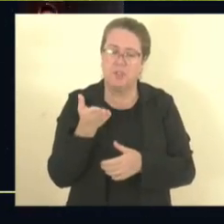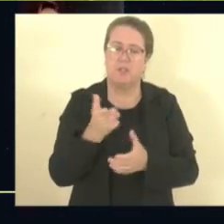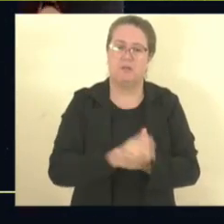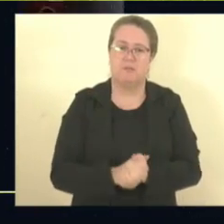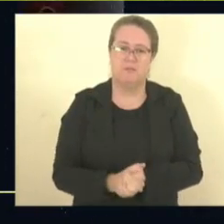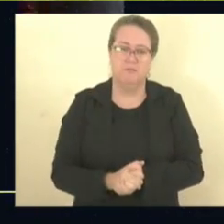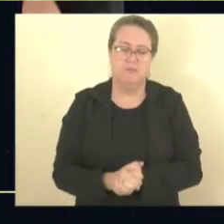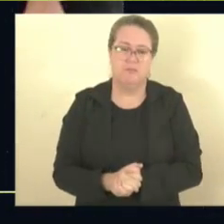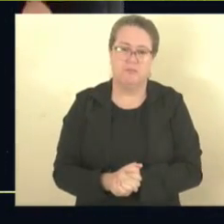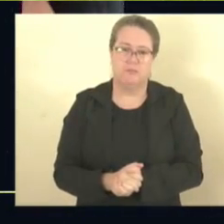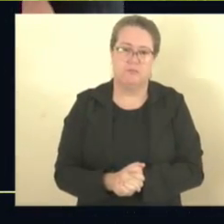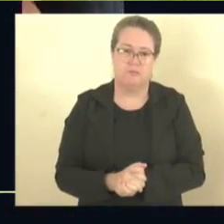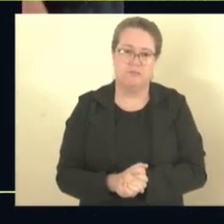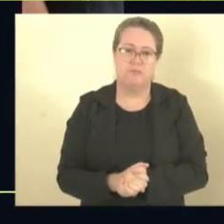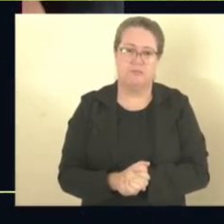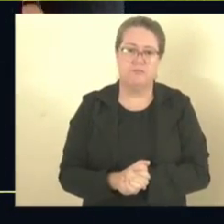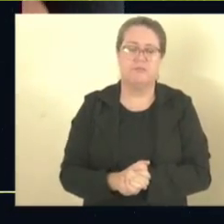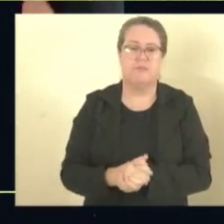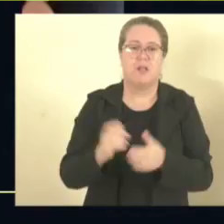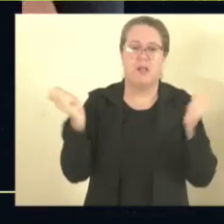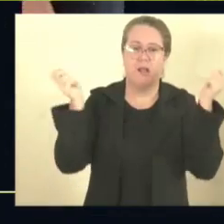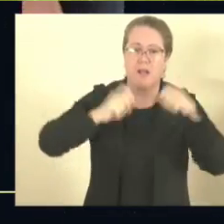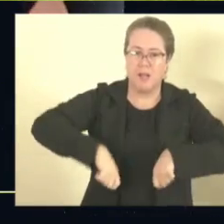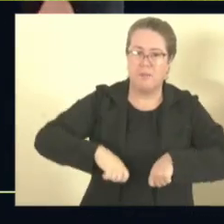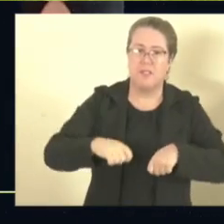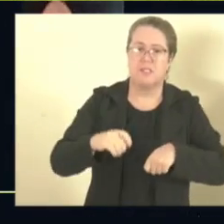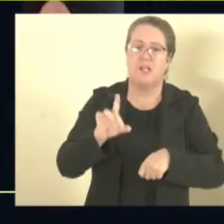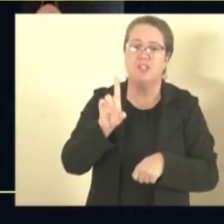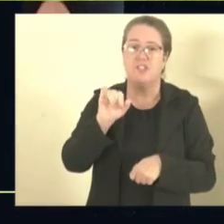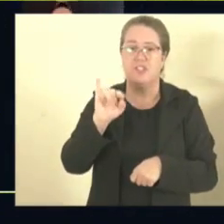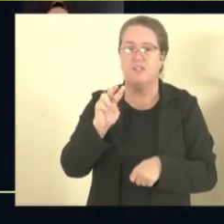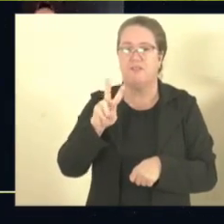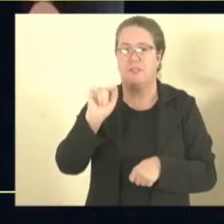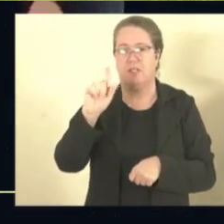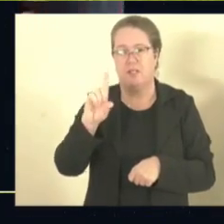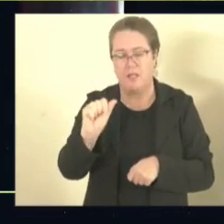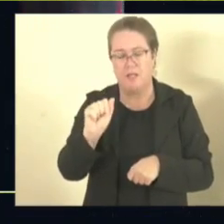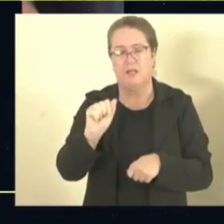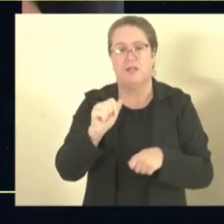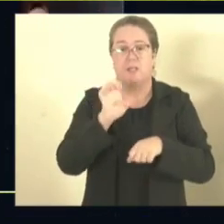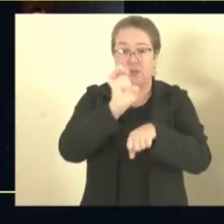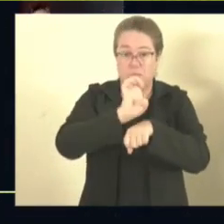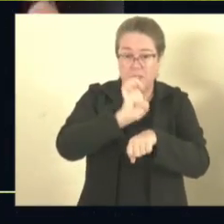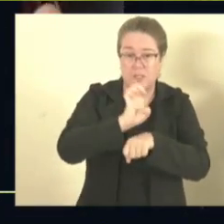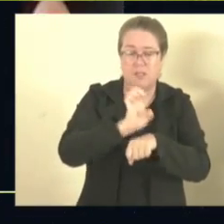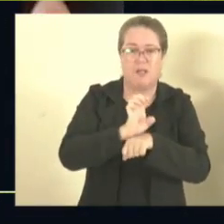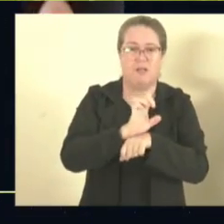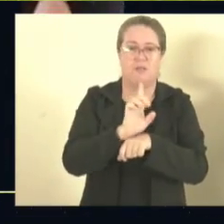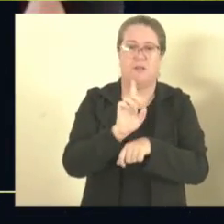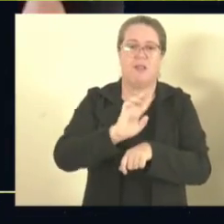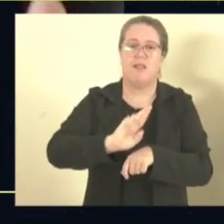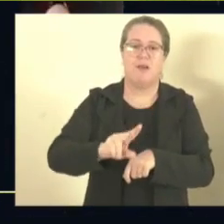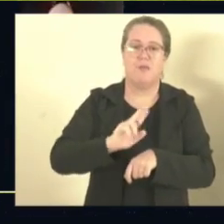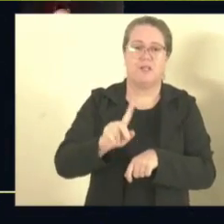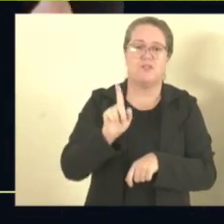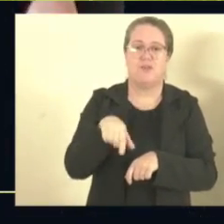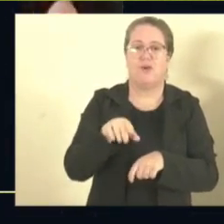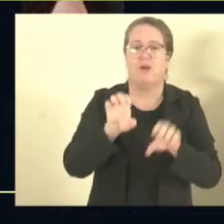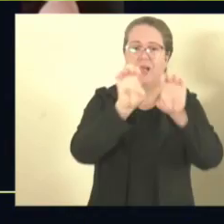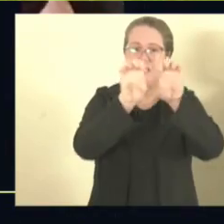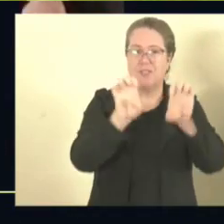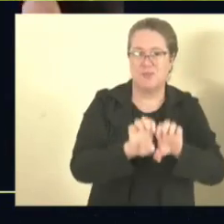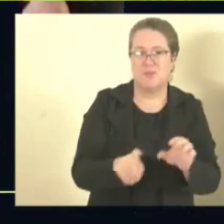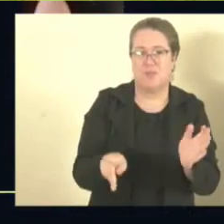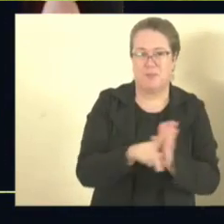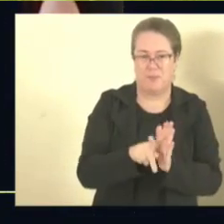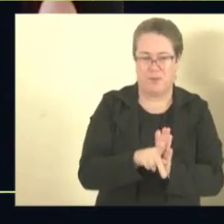que a capacidade de endividamento do Estado não seja apenas em infraestrutura, que